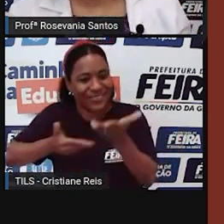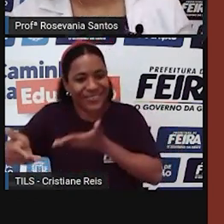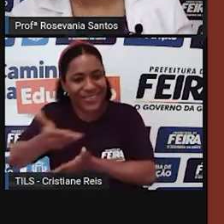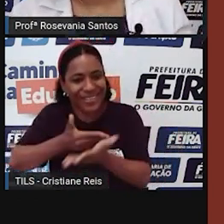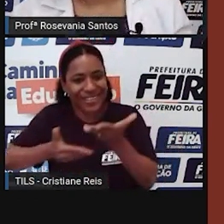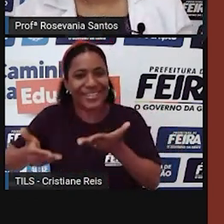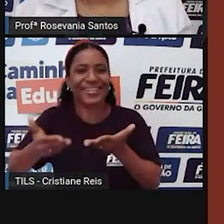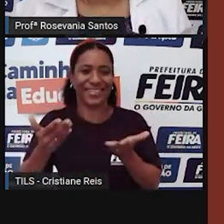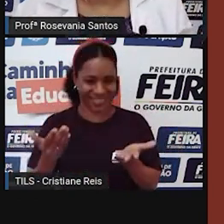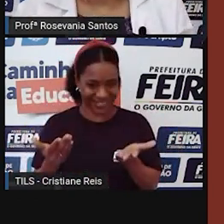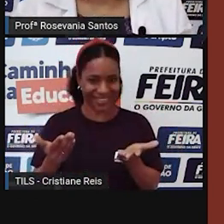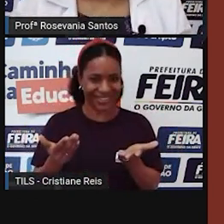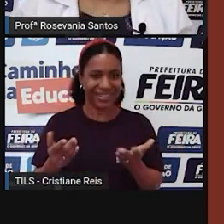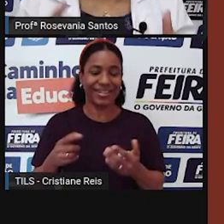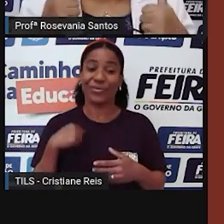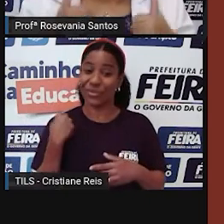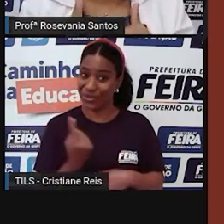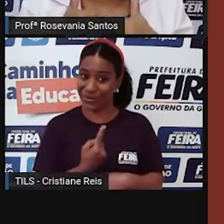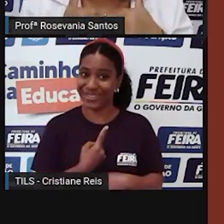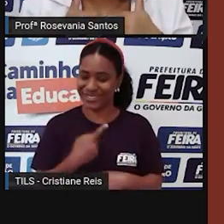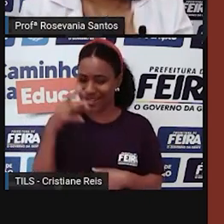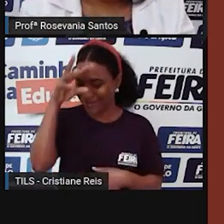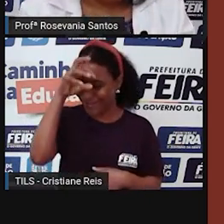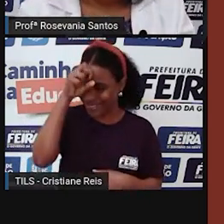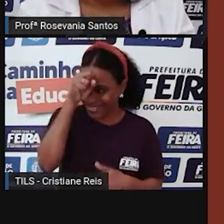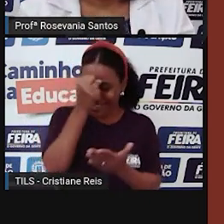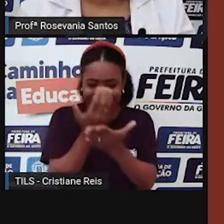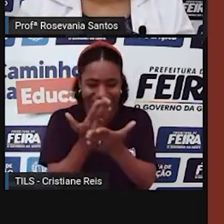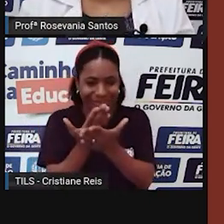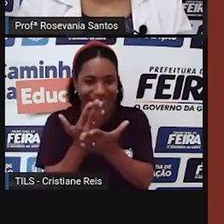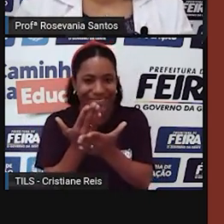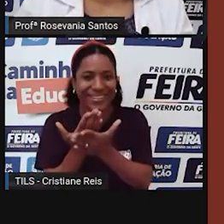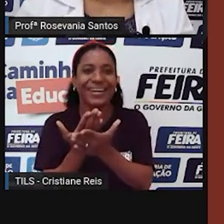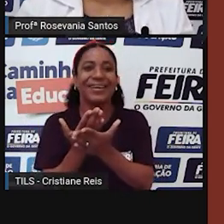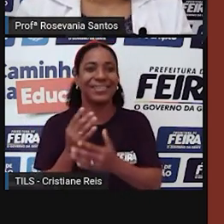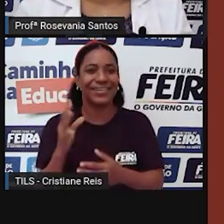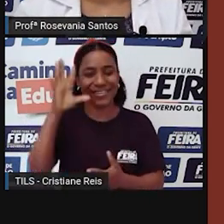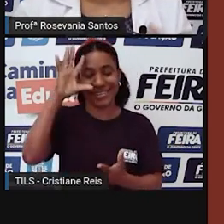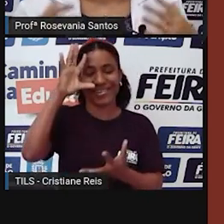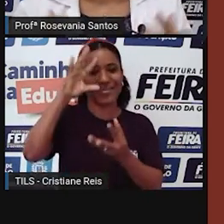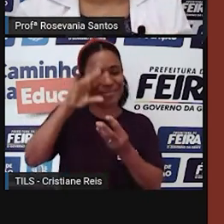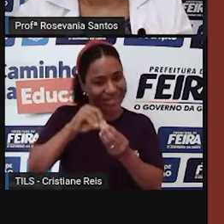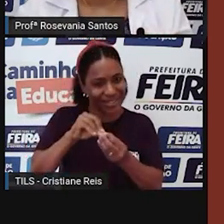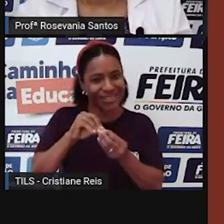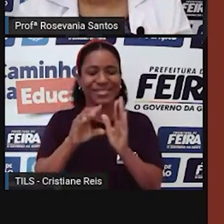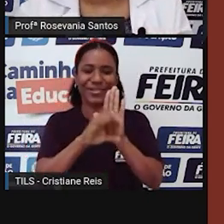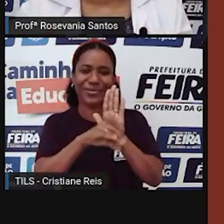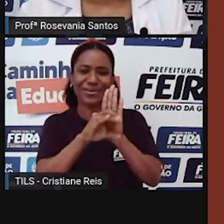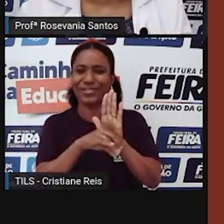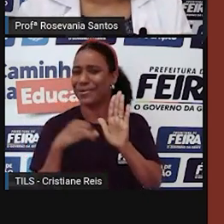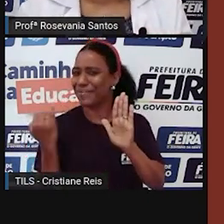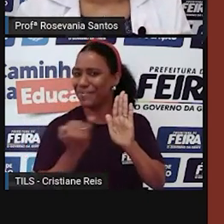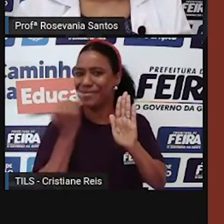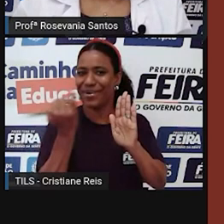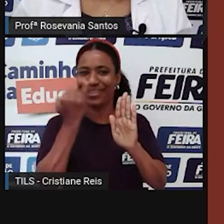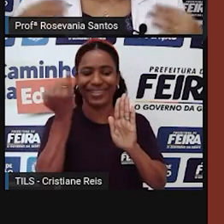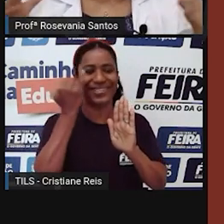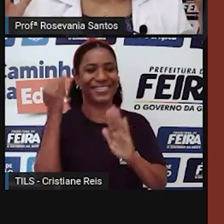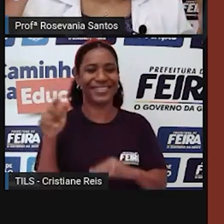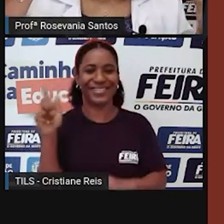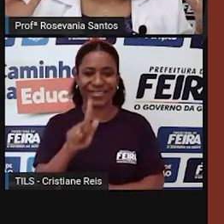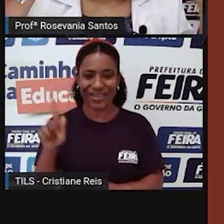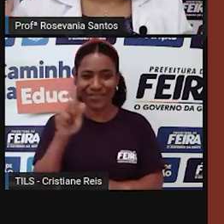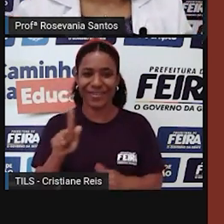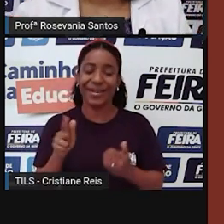nós vamos estudar esses dias aí. Espero que vocês tenham compreendido esses conceitos que são tão importantes dentro da geografia e